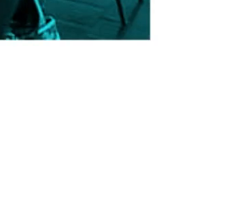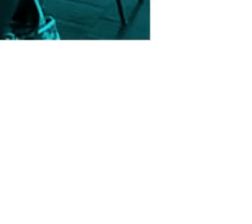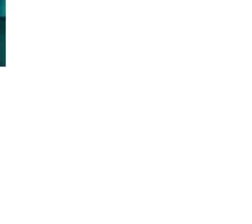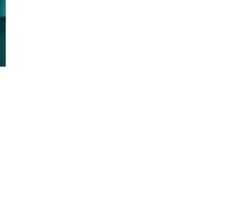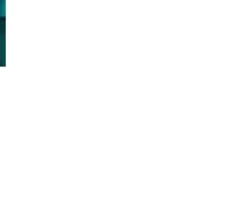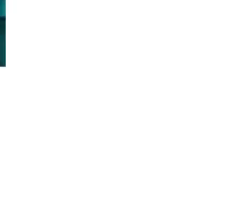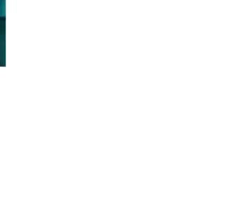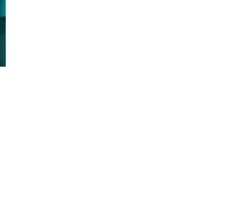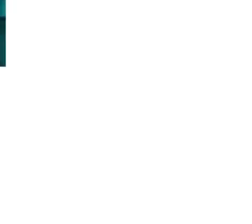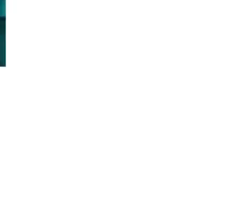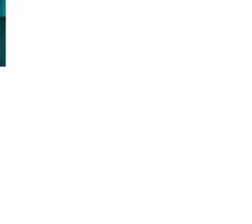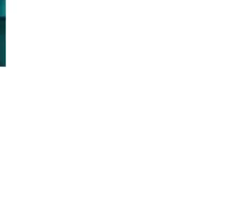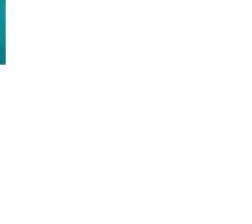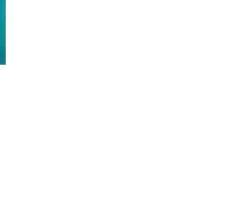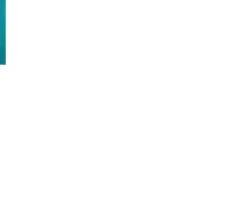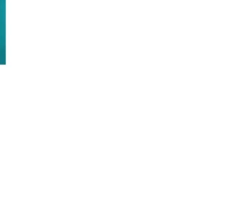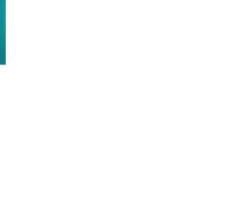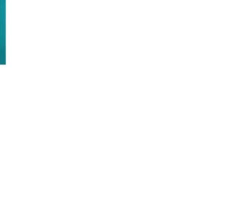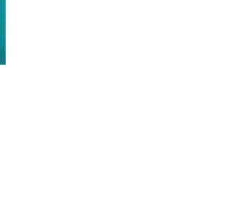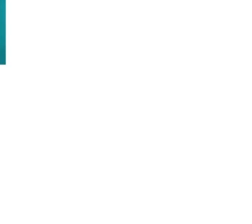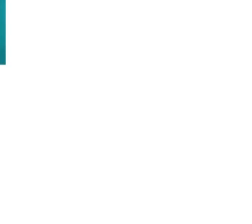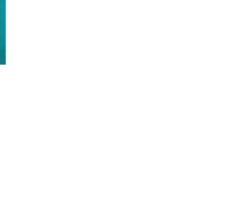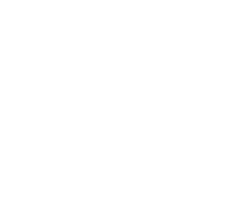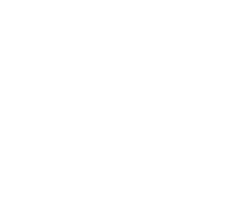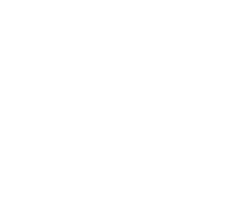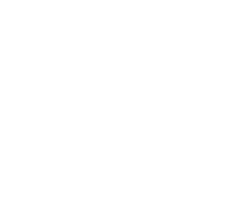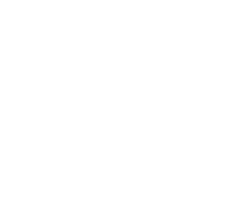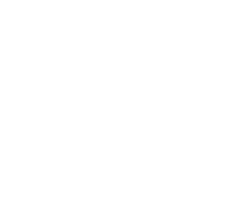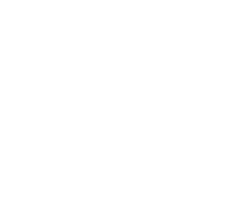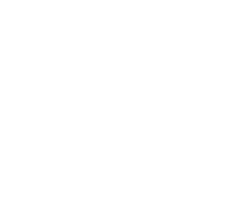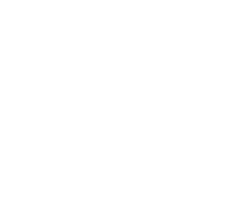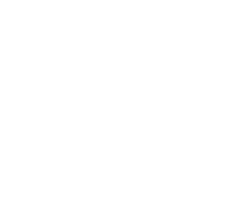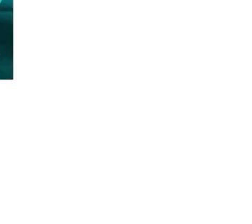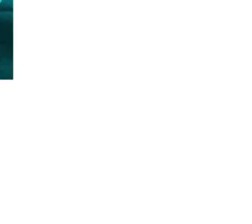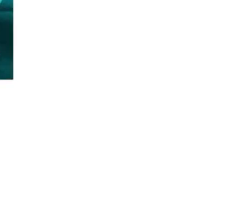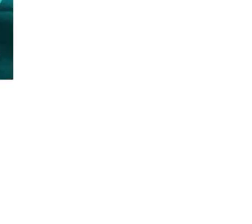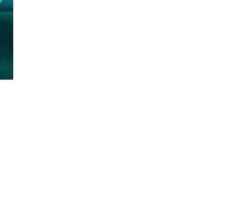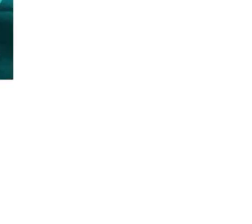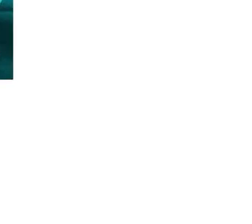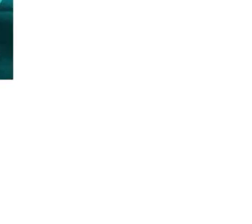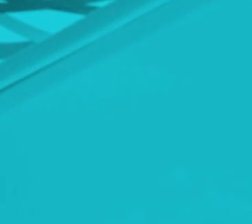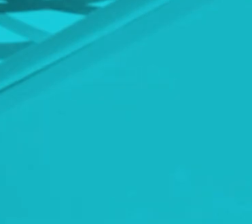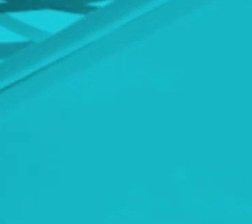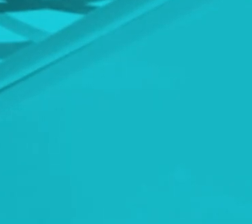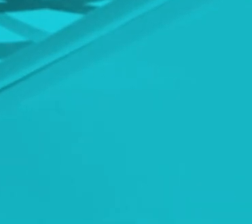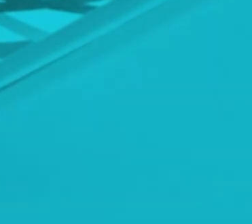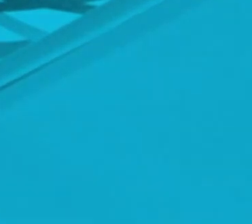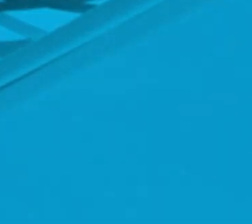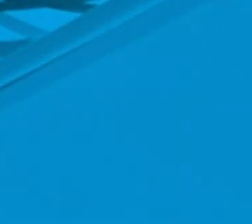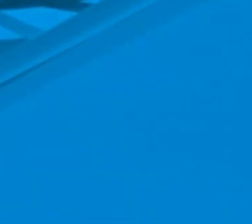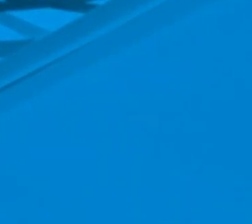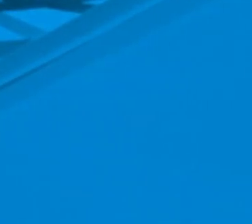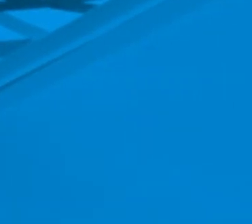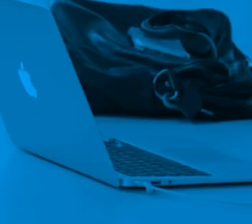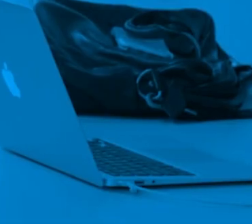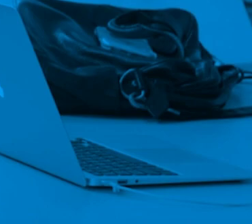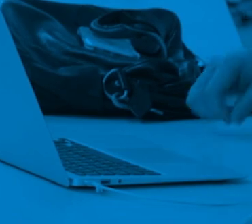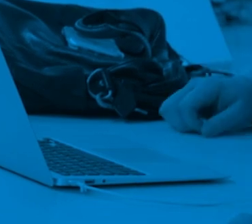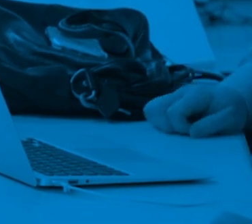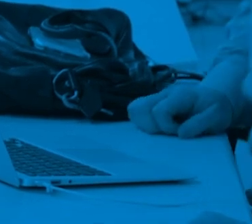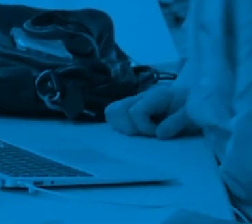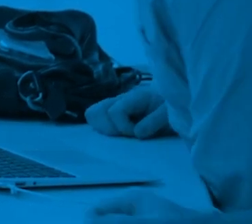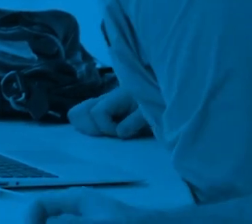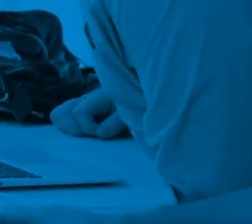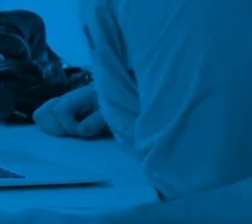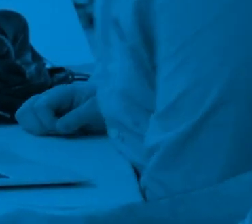realizados encontros de capacitação que resultaram na construção de um completo e detalhado banco de dados sobre o esporte em 100%